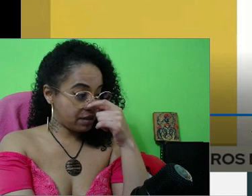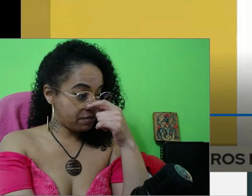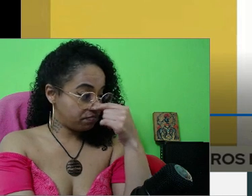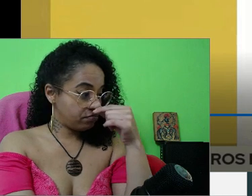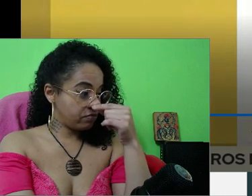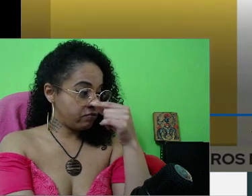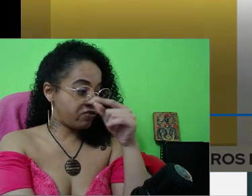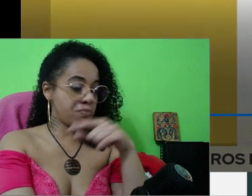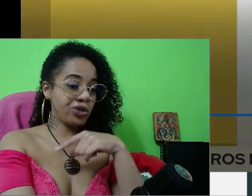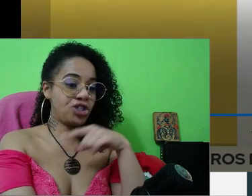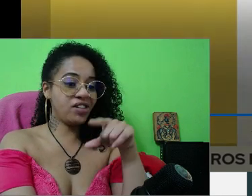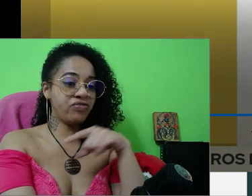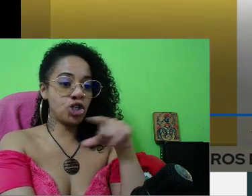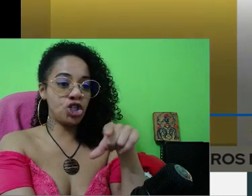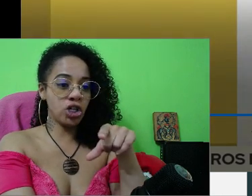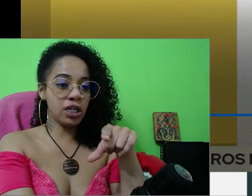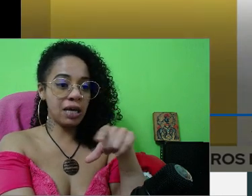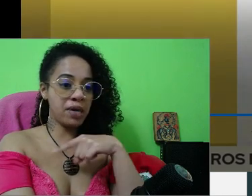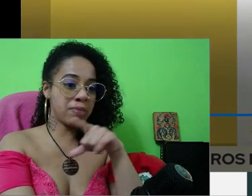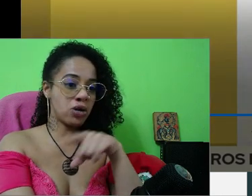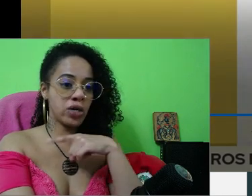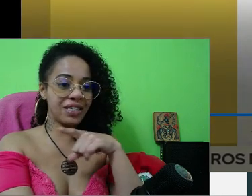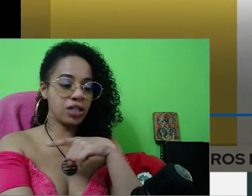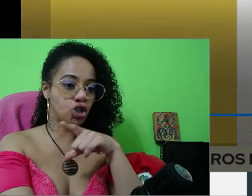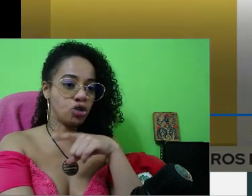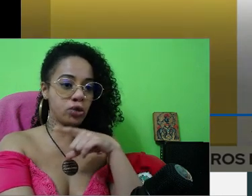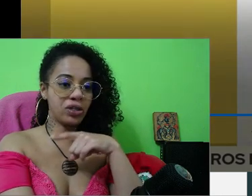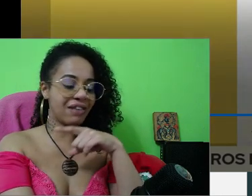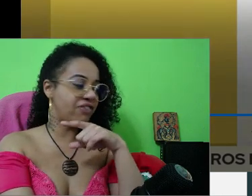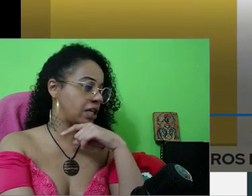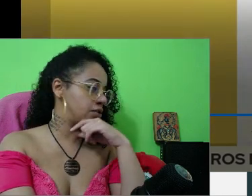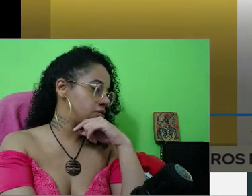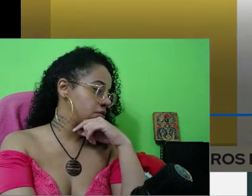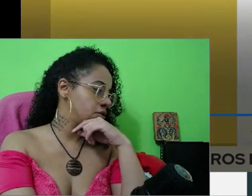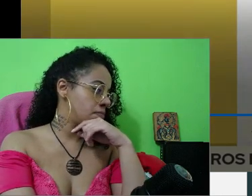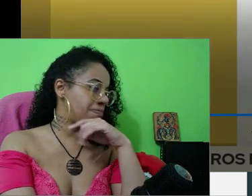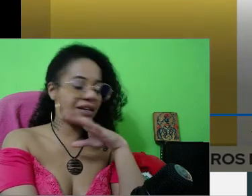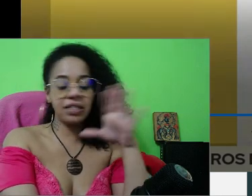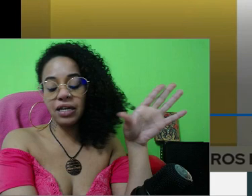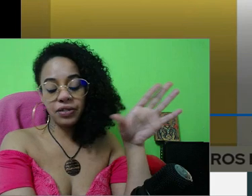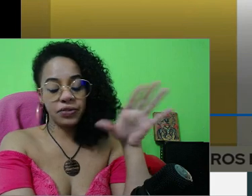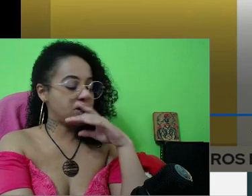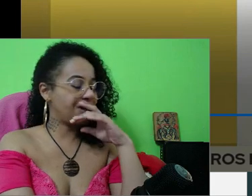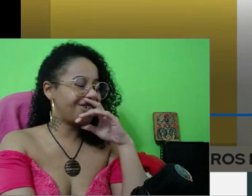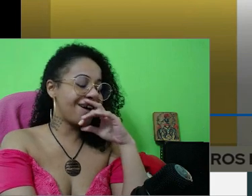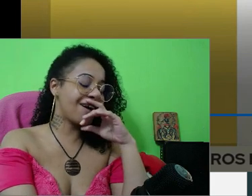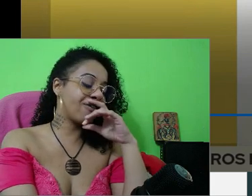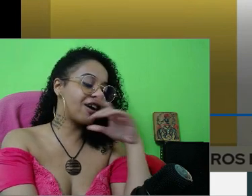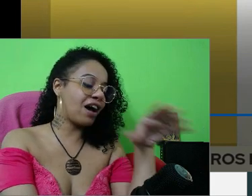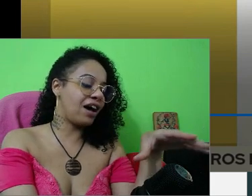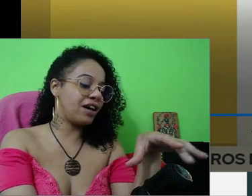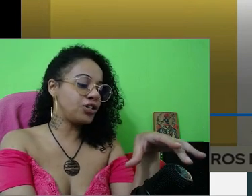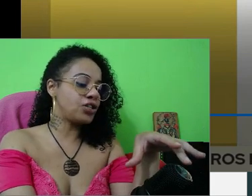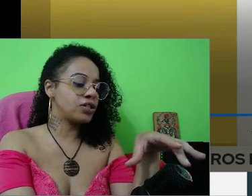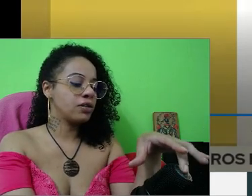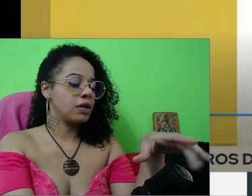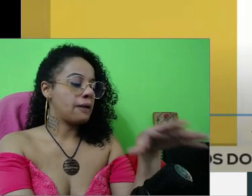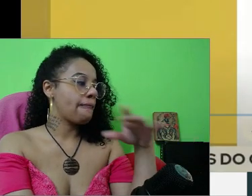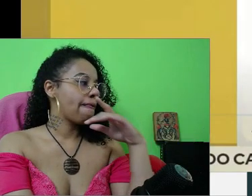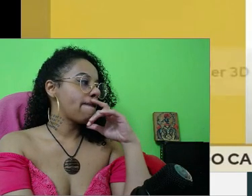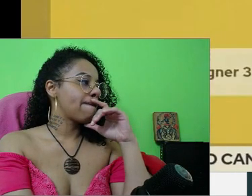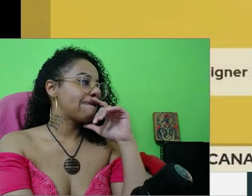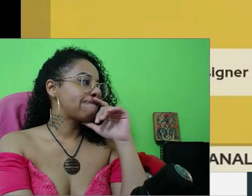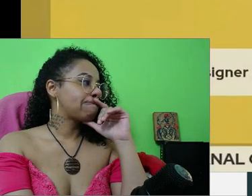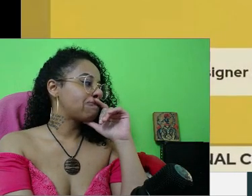é isso né vamos divergir da mesma coisa que todo mundo tá falando mas é isso gente ó o